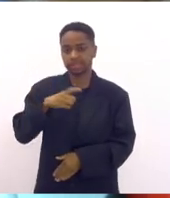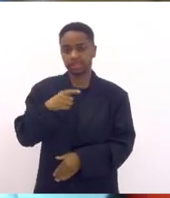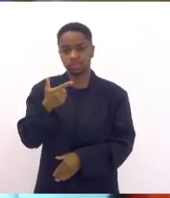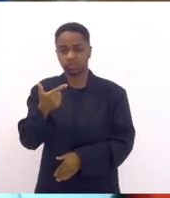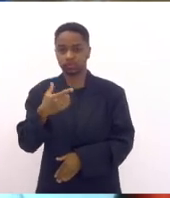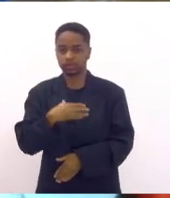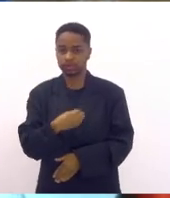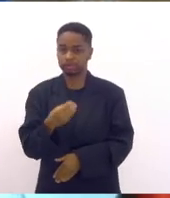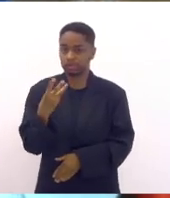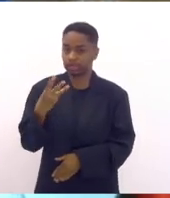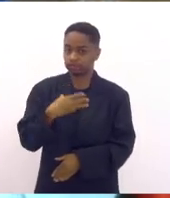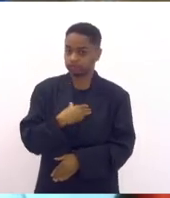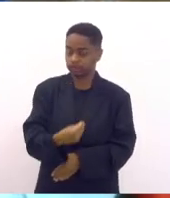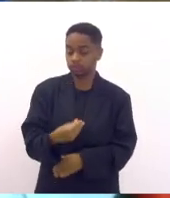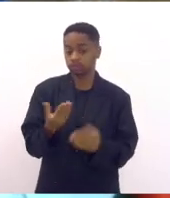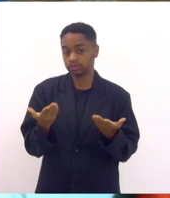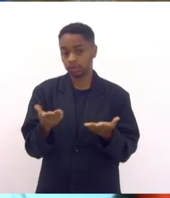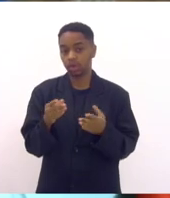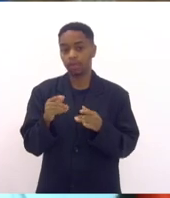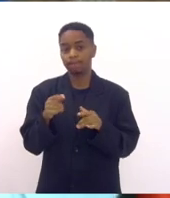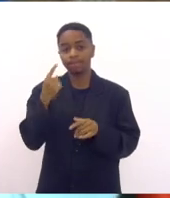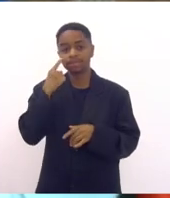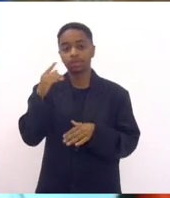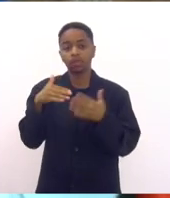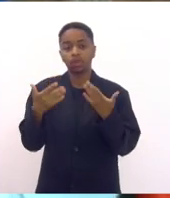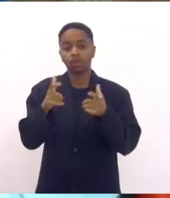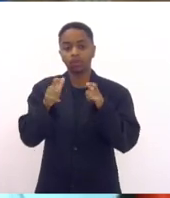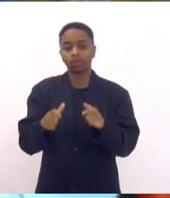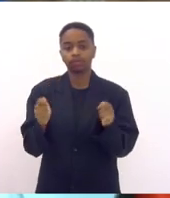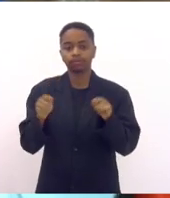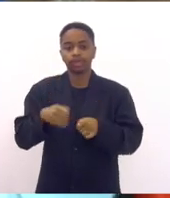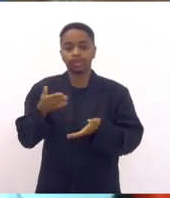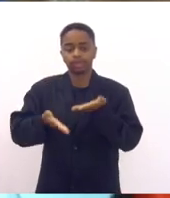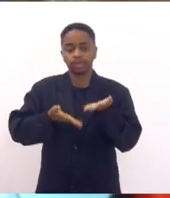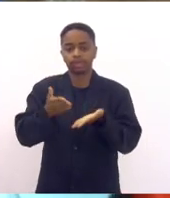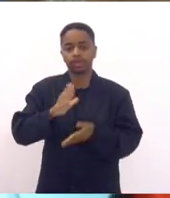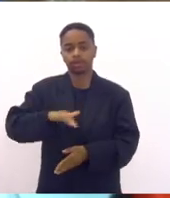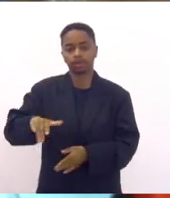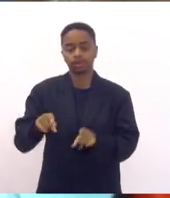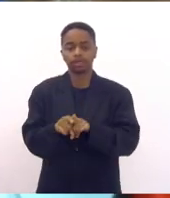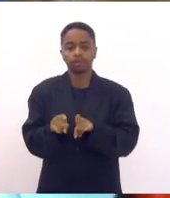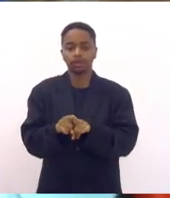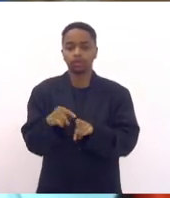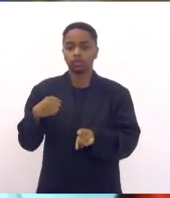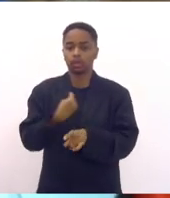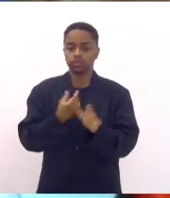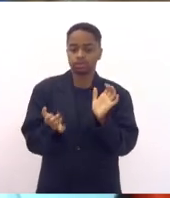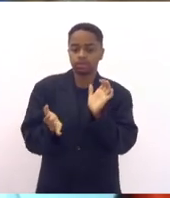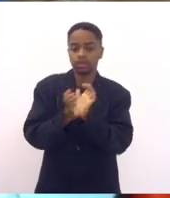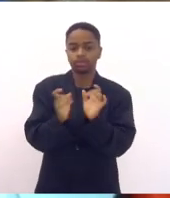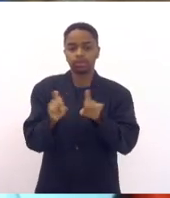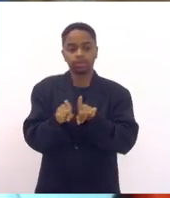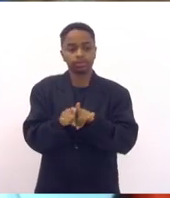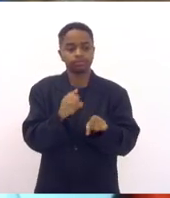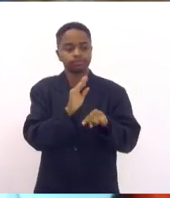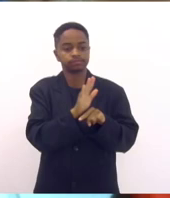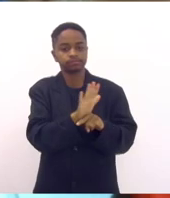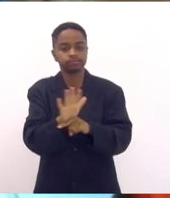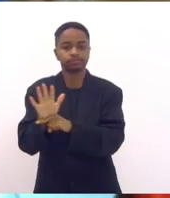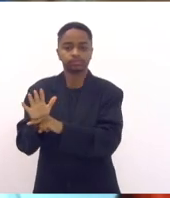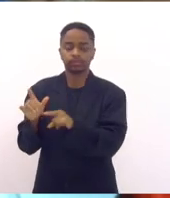também estar atendendo essas crianças colocar todo nosso nosso pessoal para poder também estar ajudando assim como já temos nossas